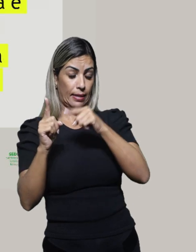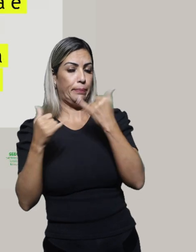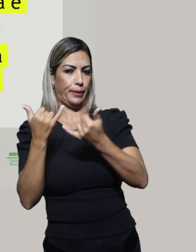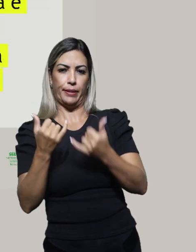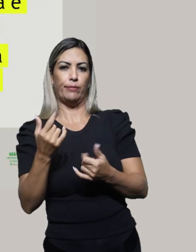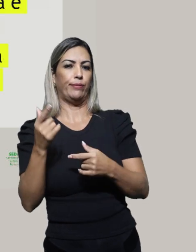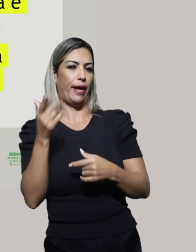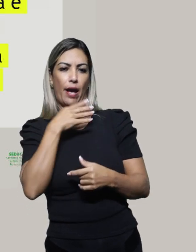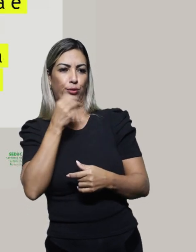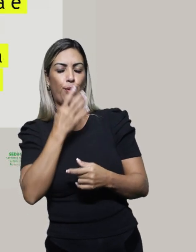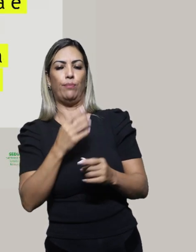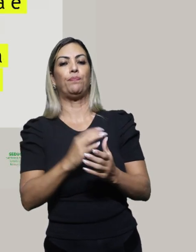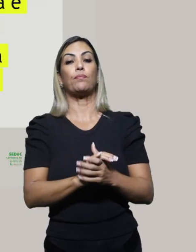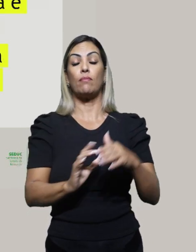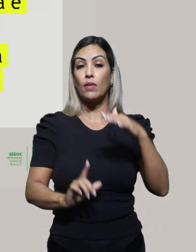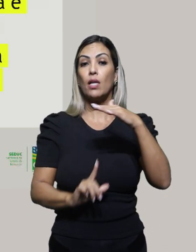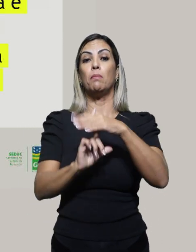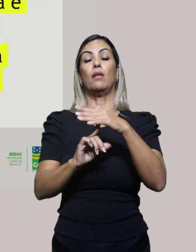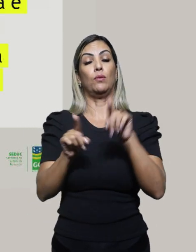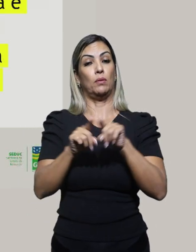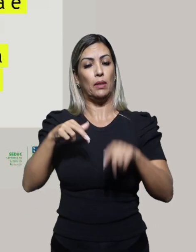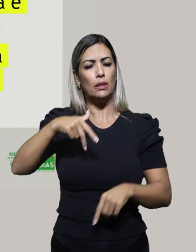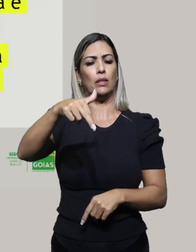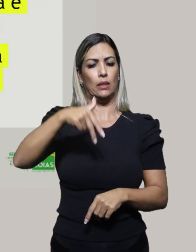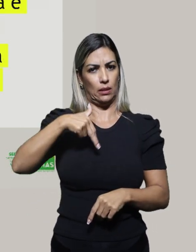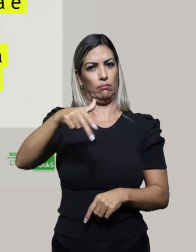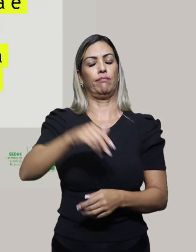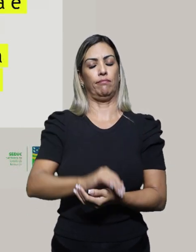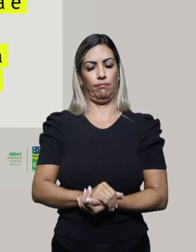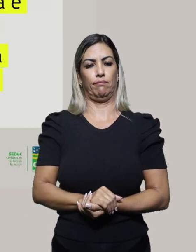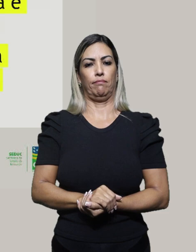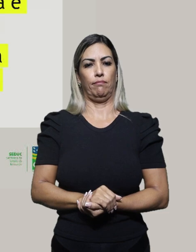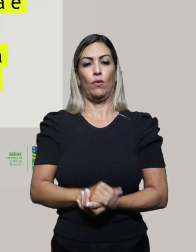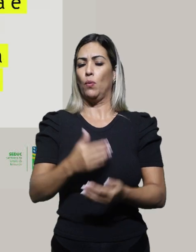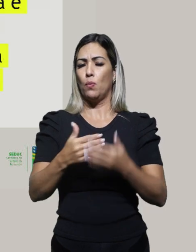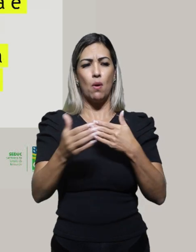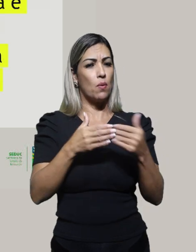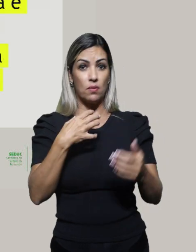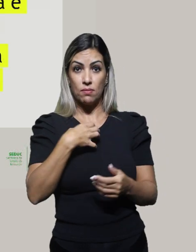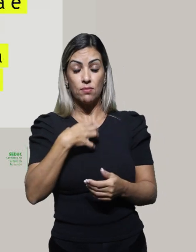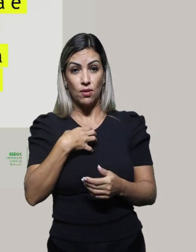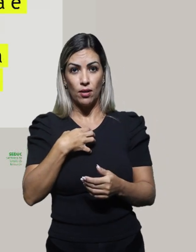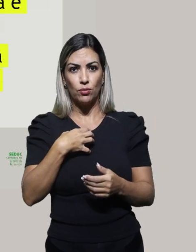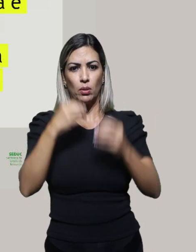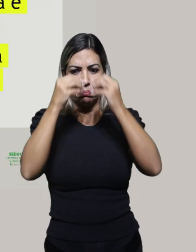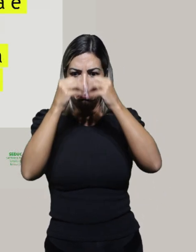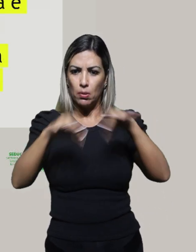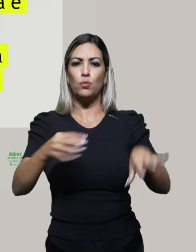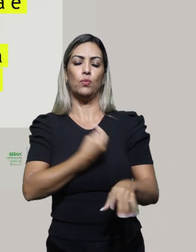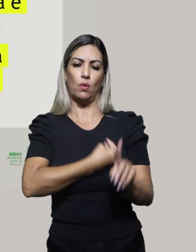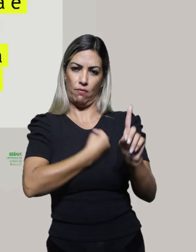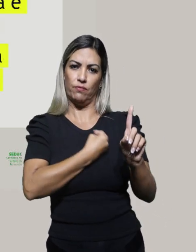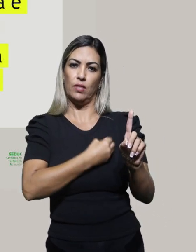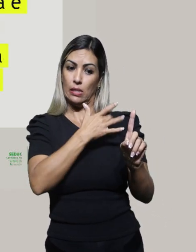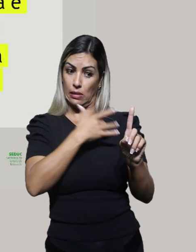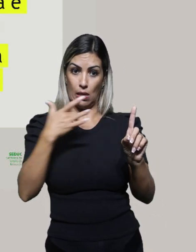brincando. Limitação do direito de ir e vir. Ou qualquer outro meio que cause